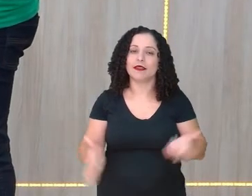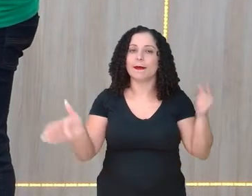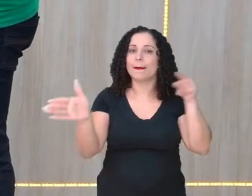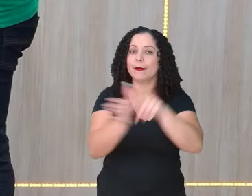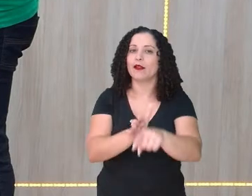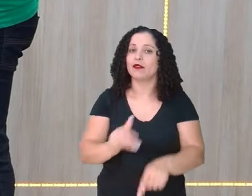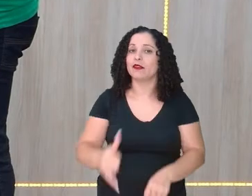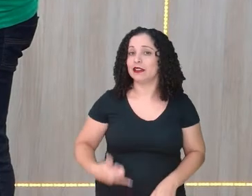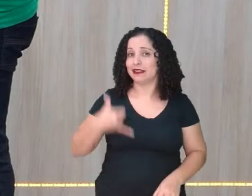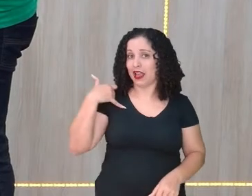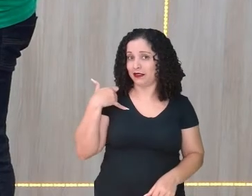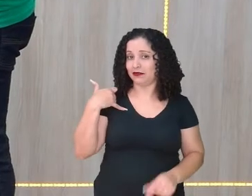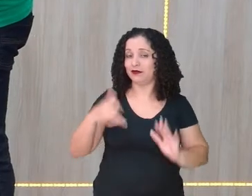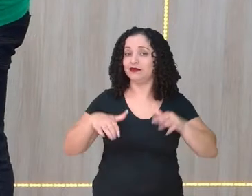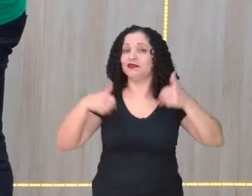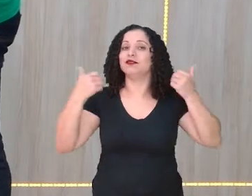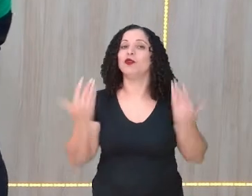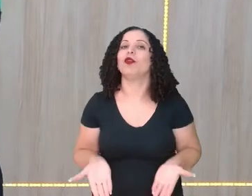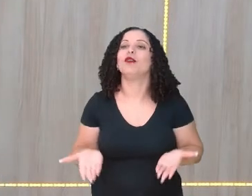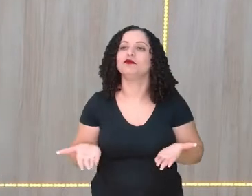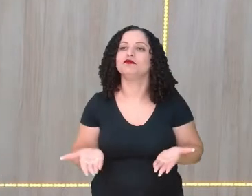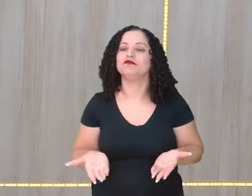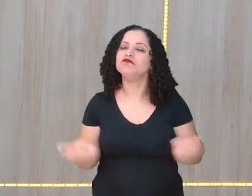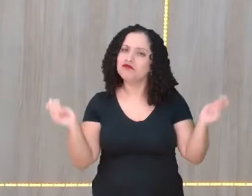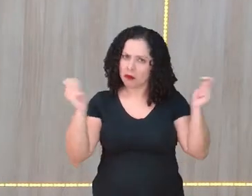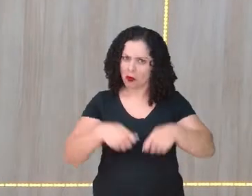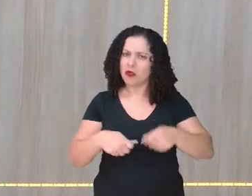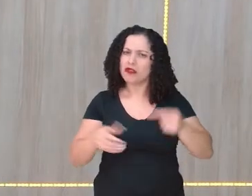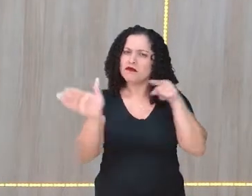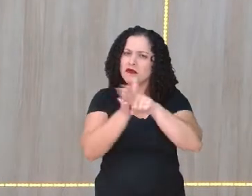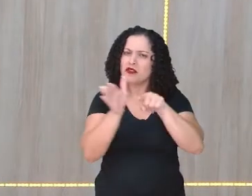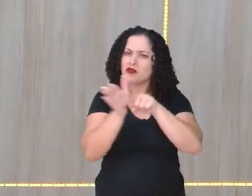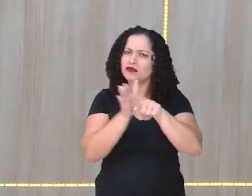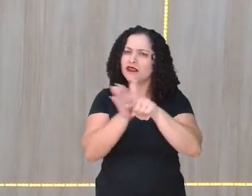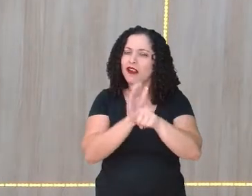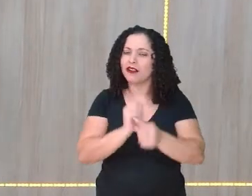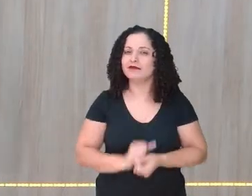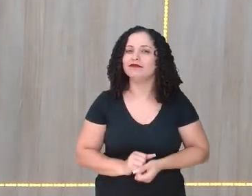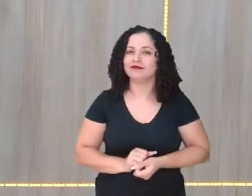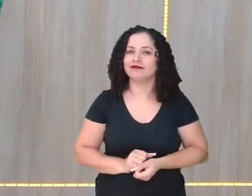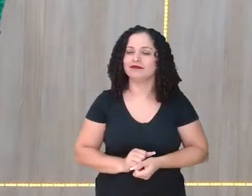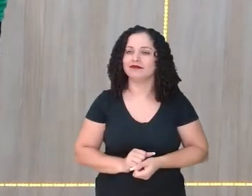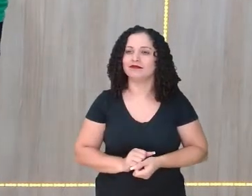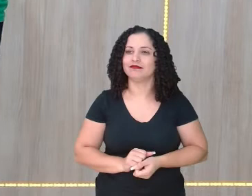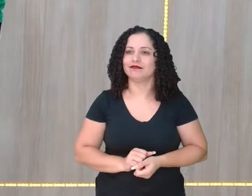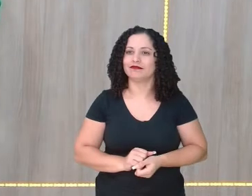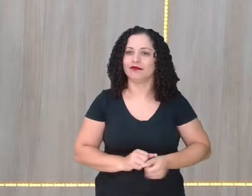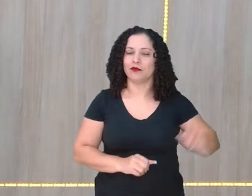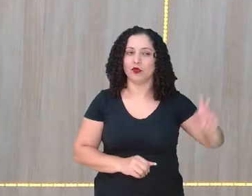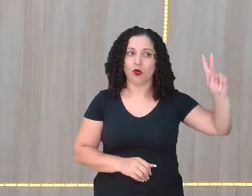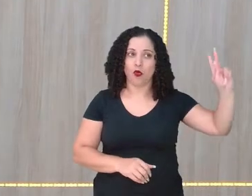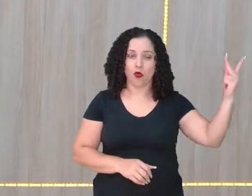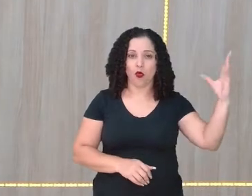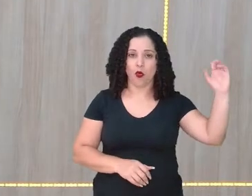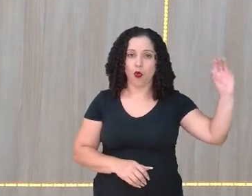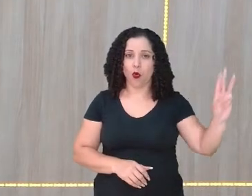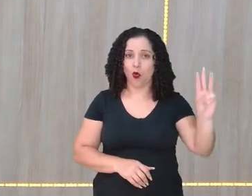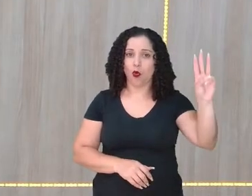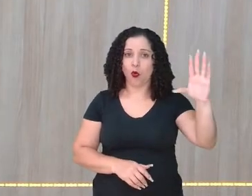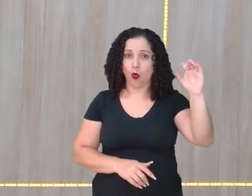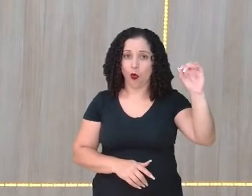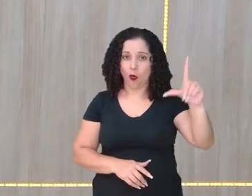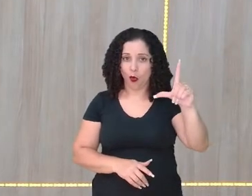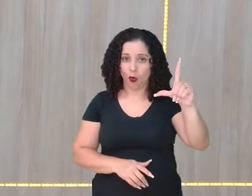você tem, how old are you? Eu posso me perguntar, how old I am? Ou melhor, how old am I? Quão velho